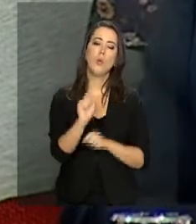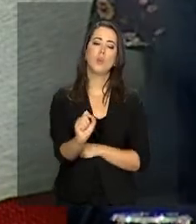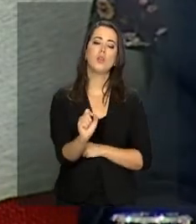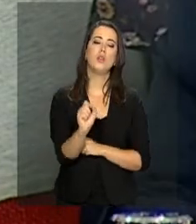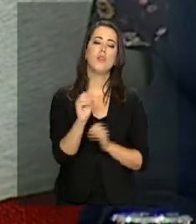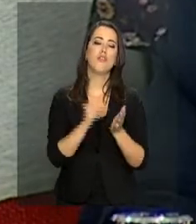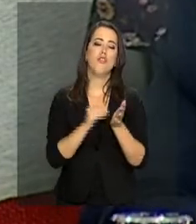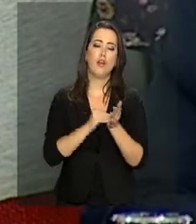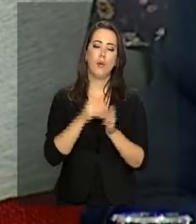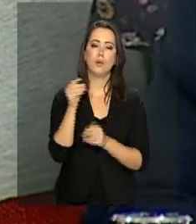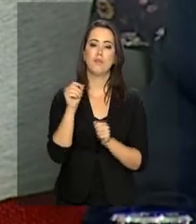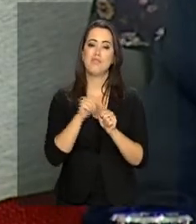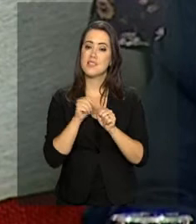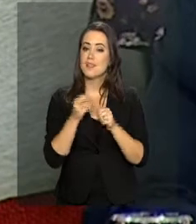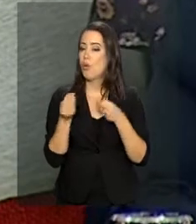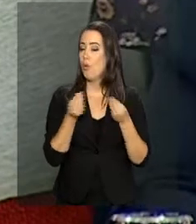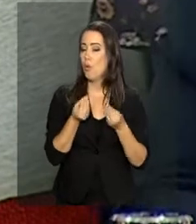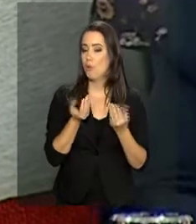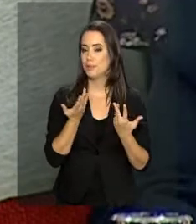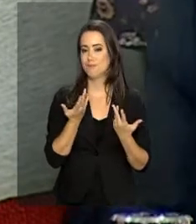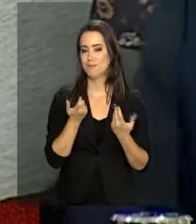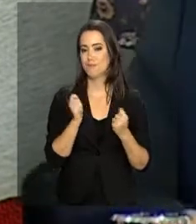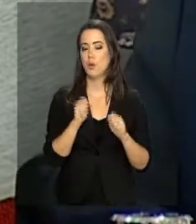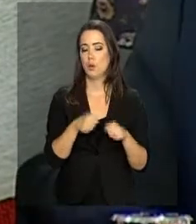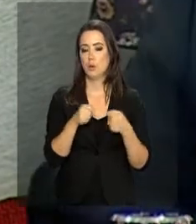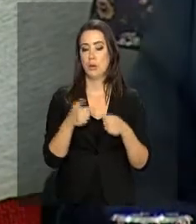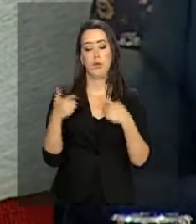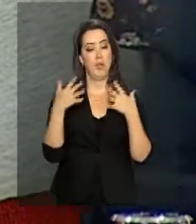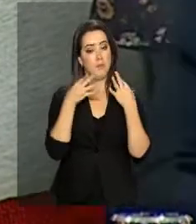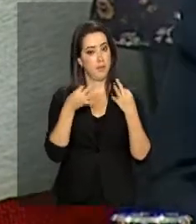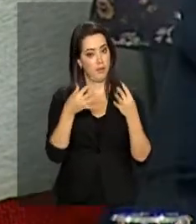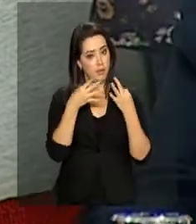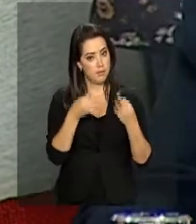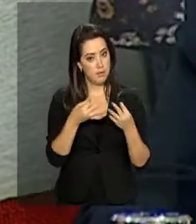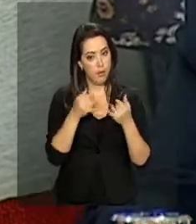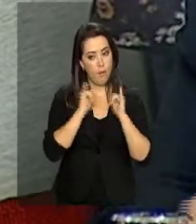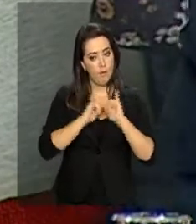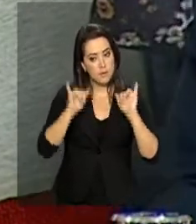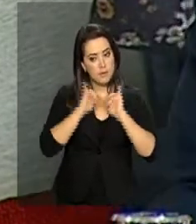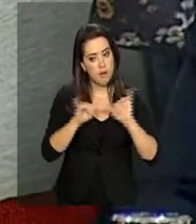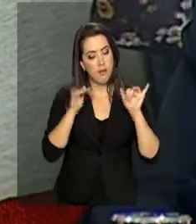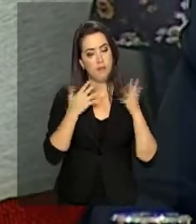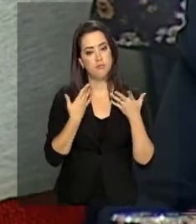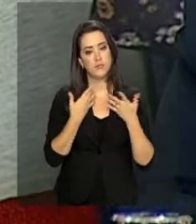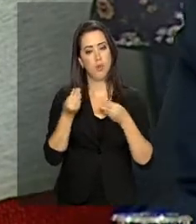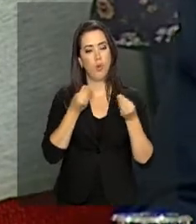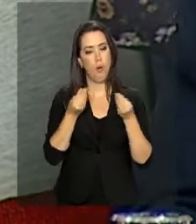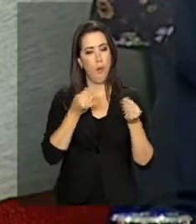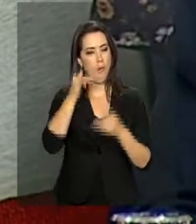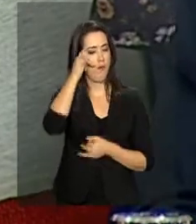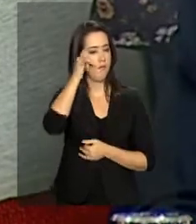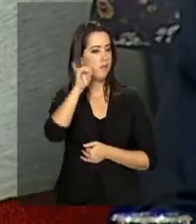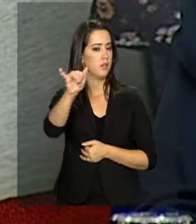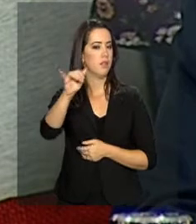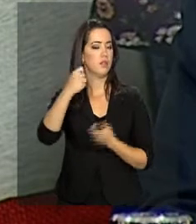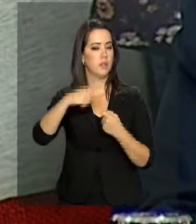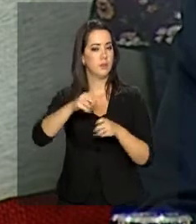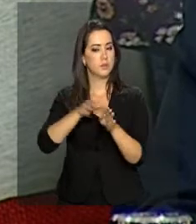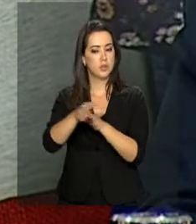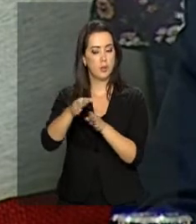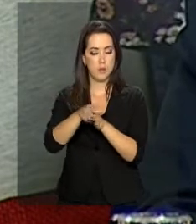fazer aquilo que podemos alertar as prevenções que devemos recomendar